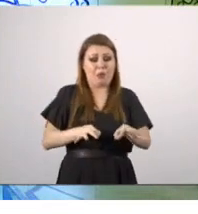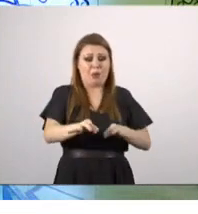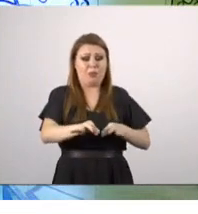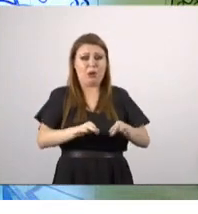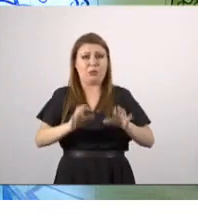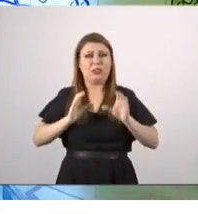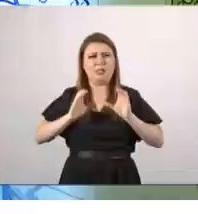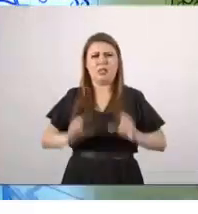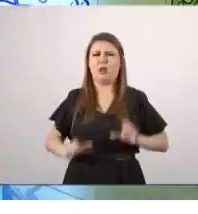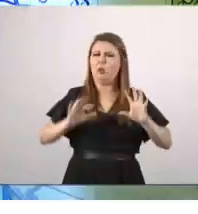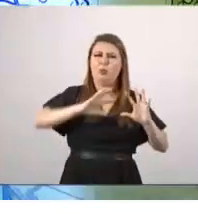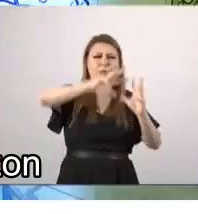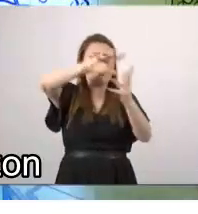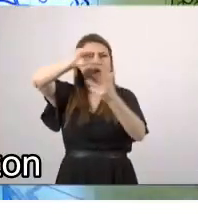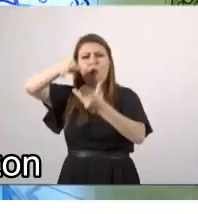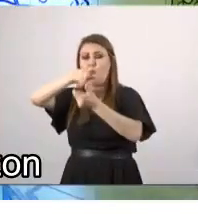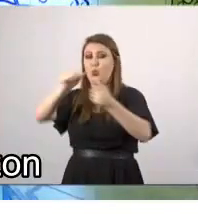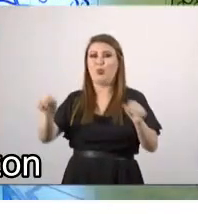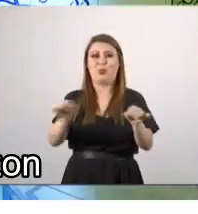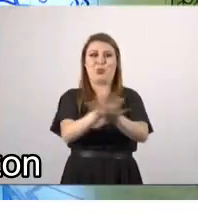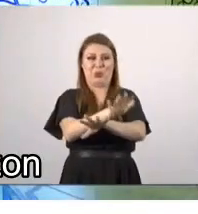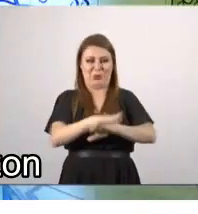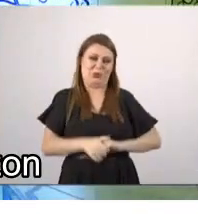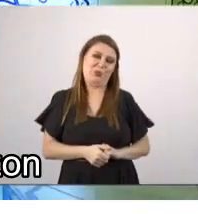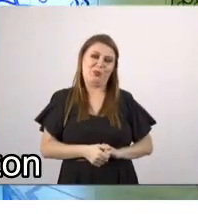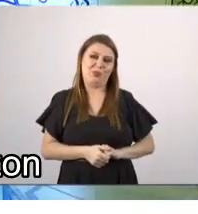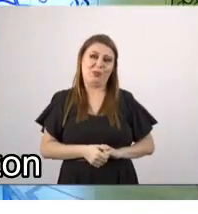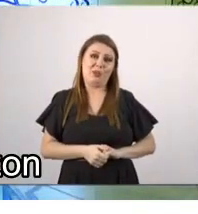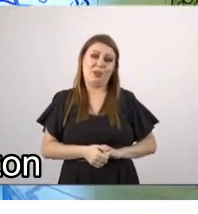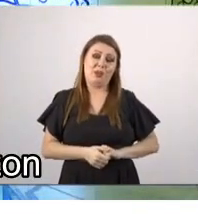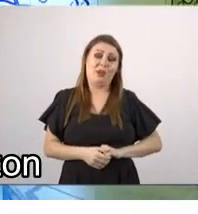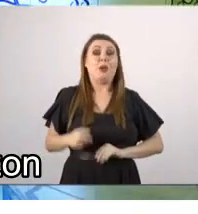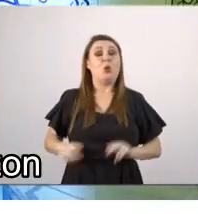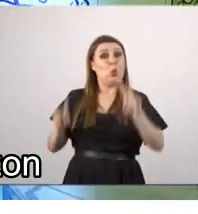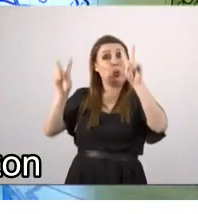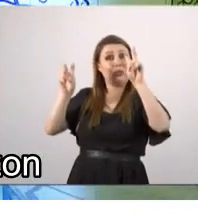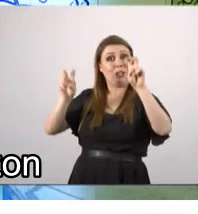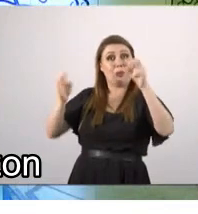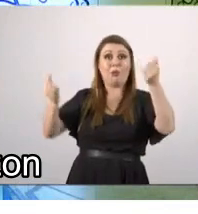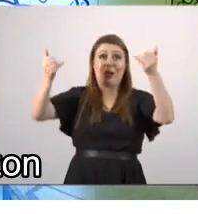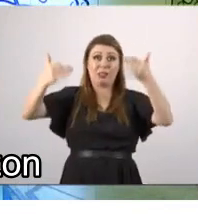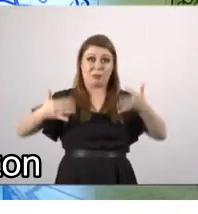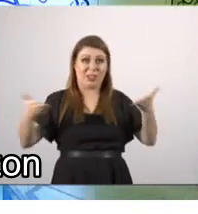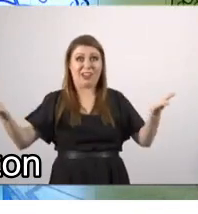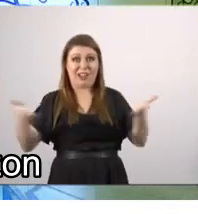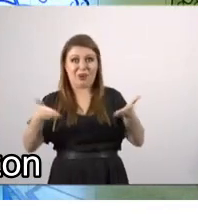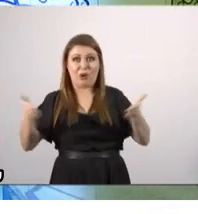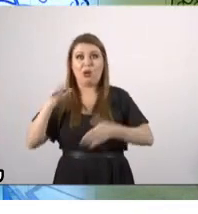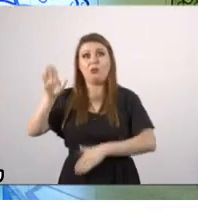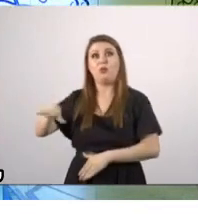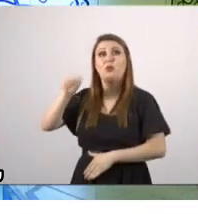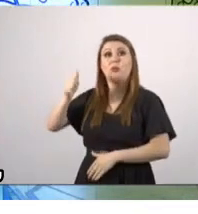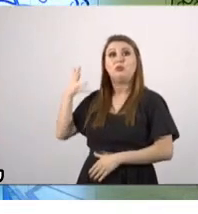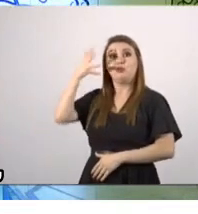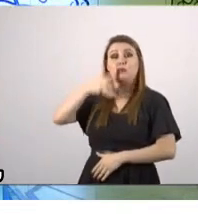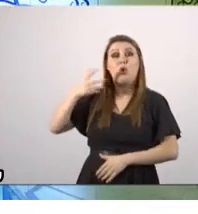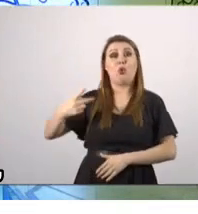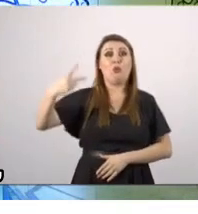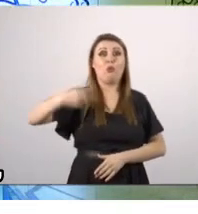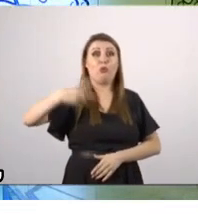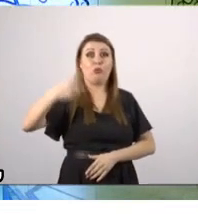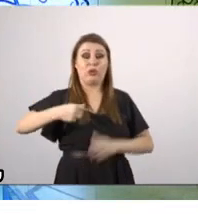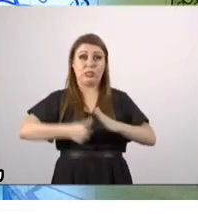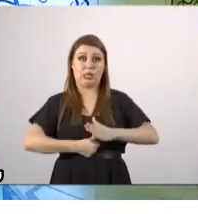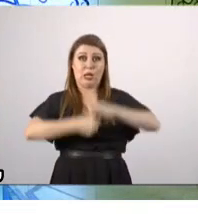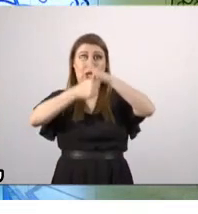cidadão global. Para falar agora um pouco deste horizonte que se descortina, passamos a palavra para o vice-reitor da